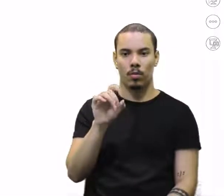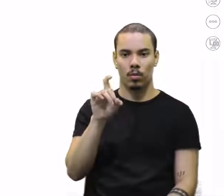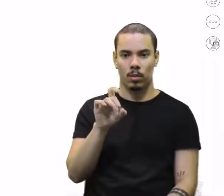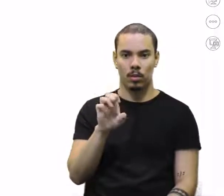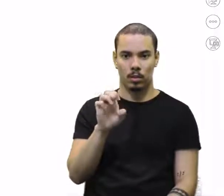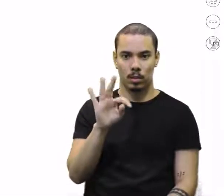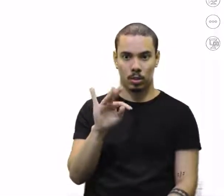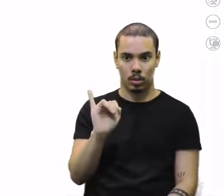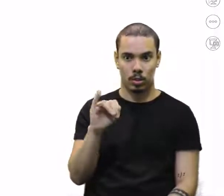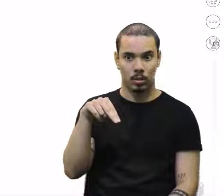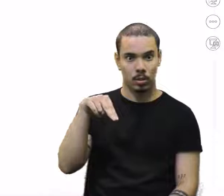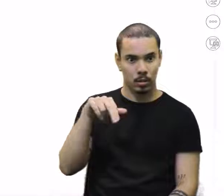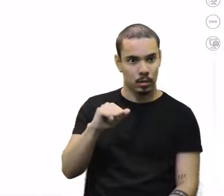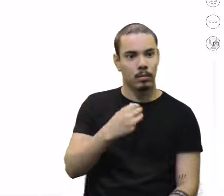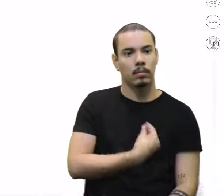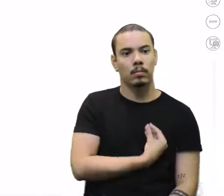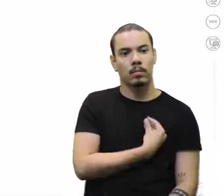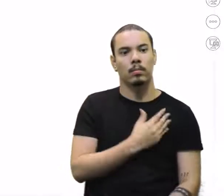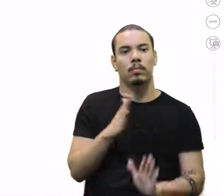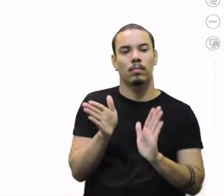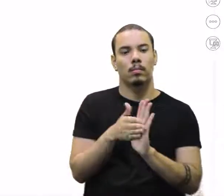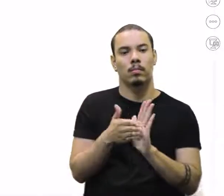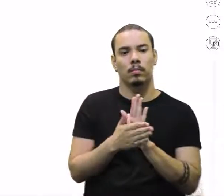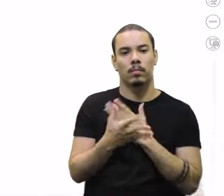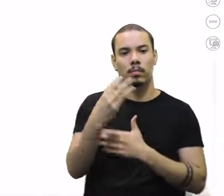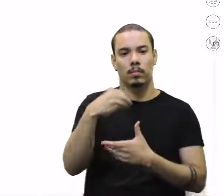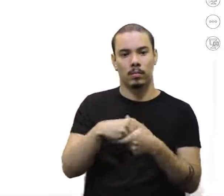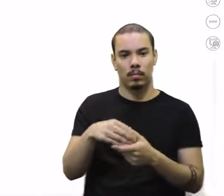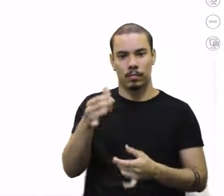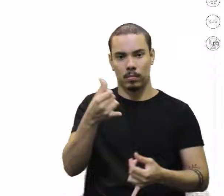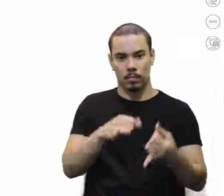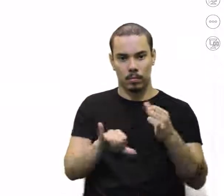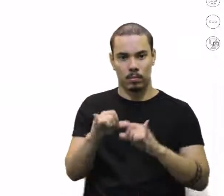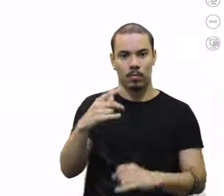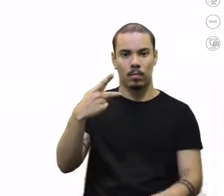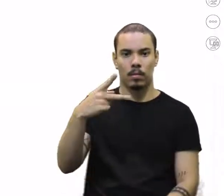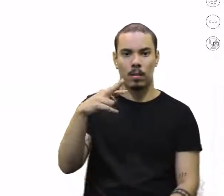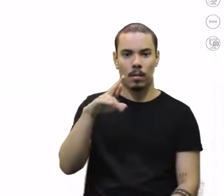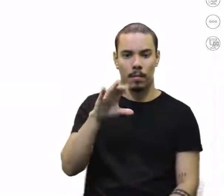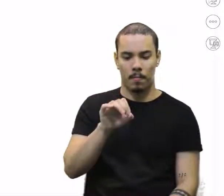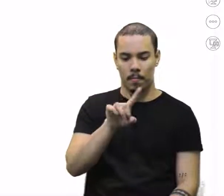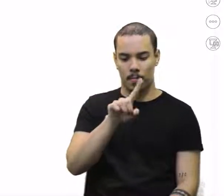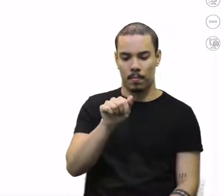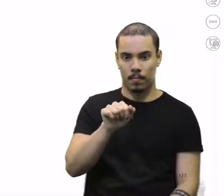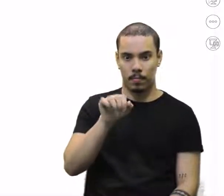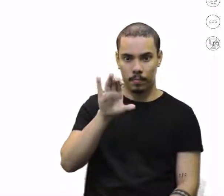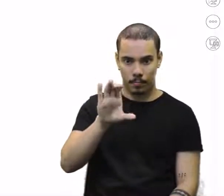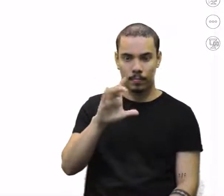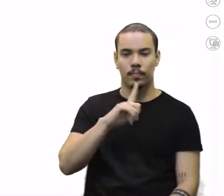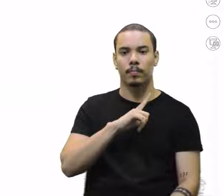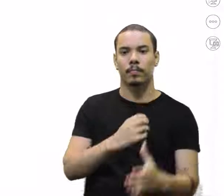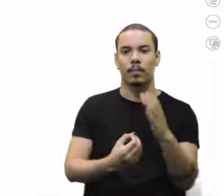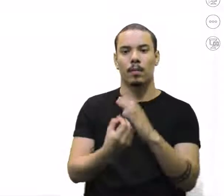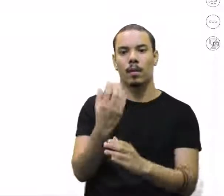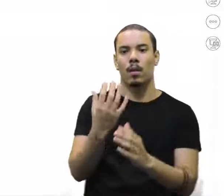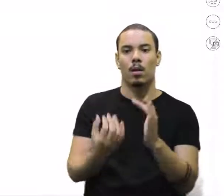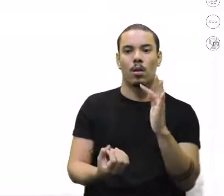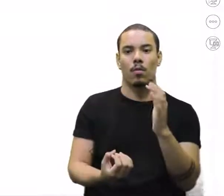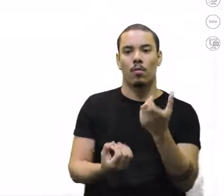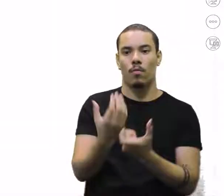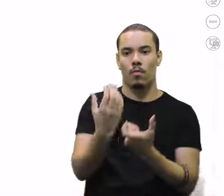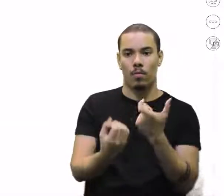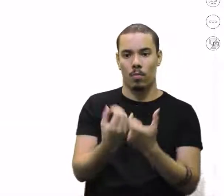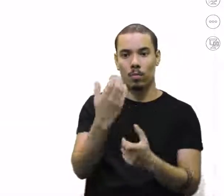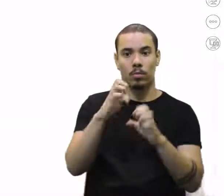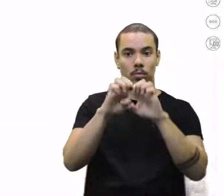fluocetina, presente na composição química do Prozac, apresenta a fórmula estrutural. Aqui